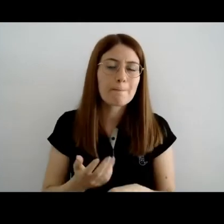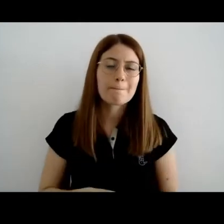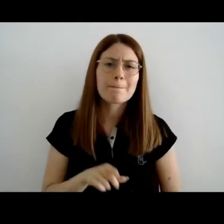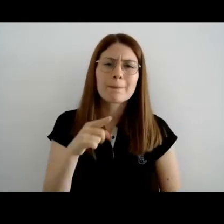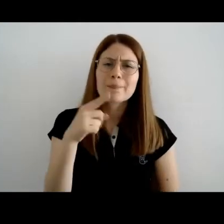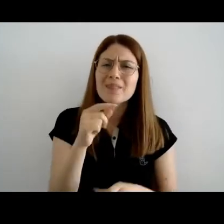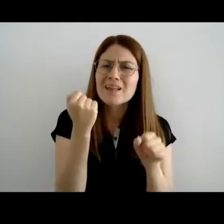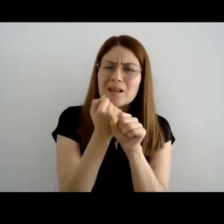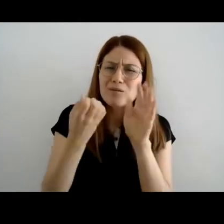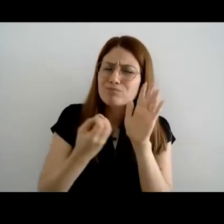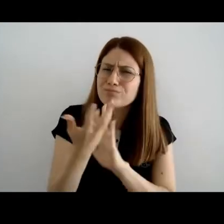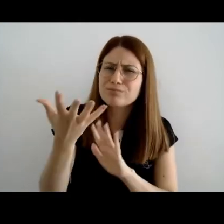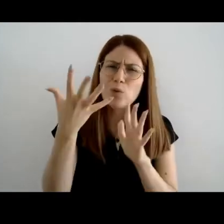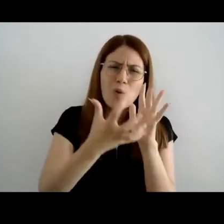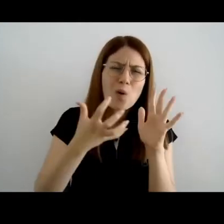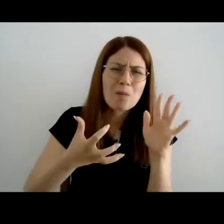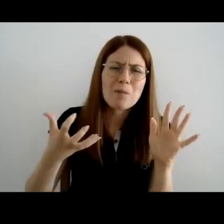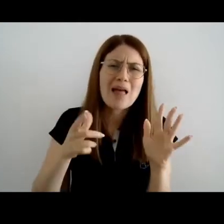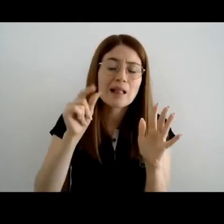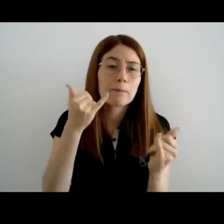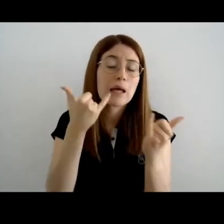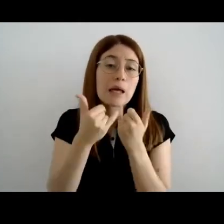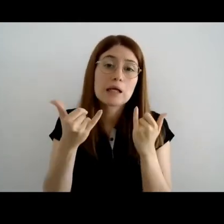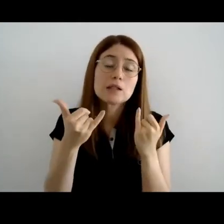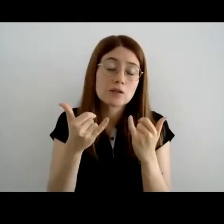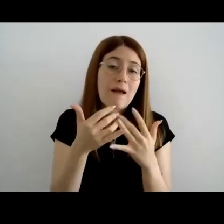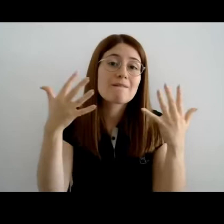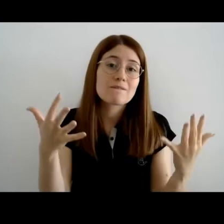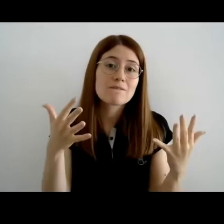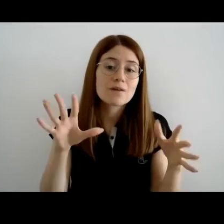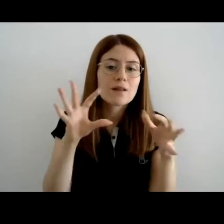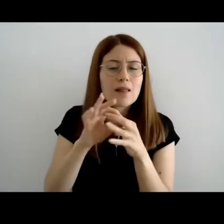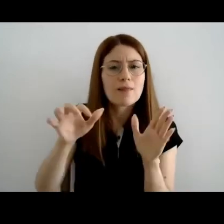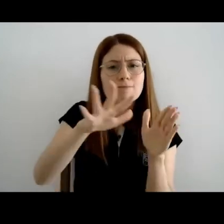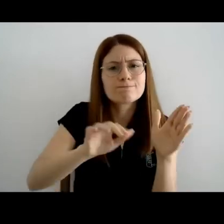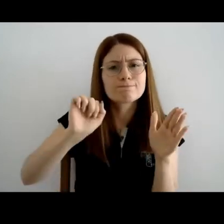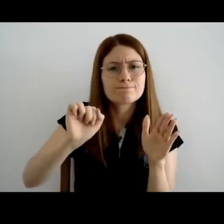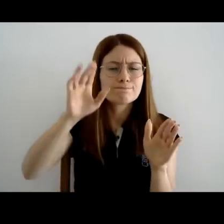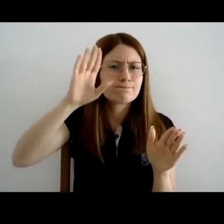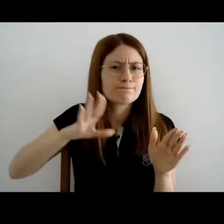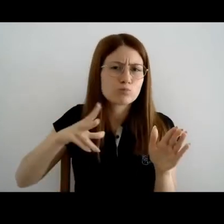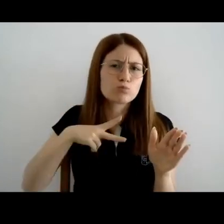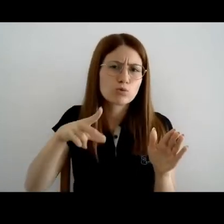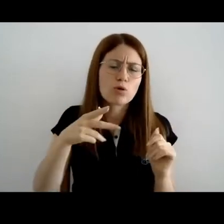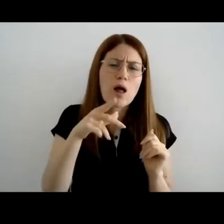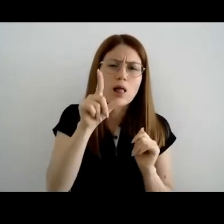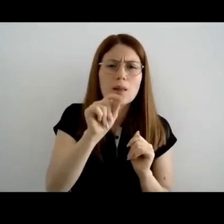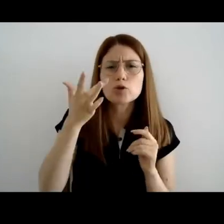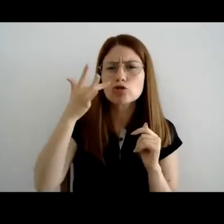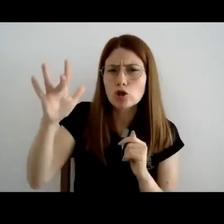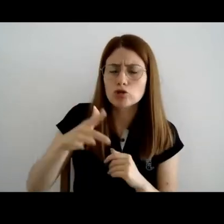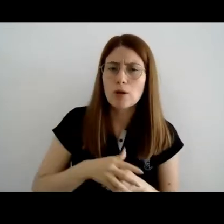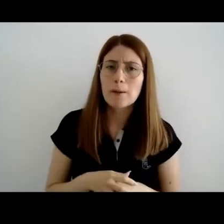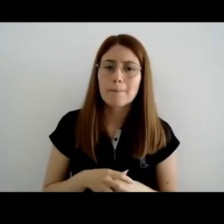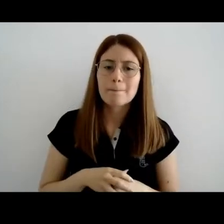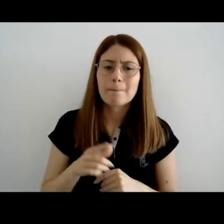mais complexas e de maior risco no seio das Forças Armadas Portuguesas, quer em Portugal, quer no estrangeiro. Quase a